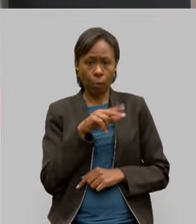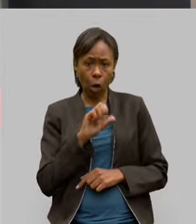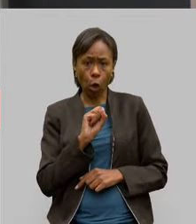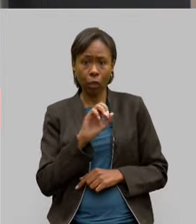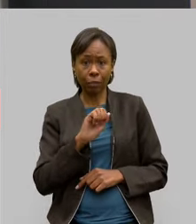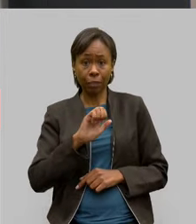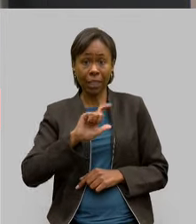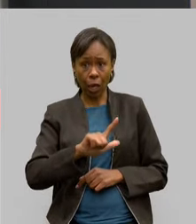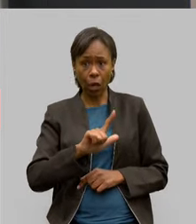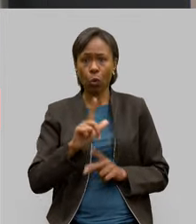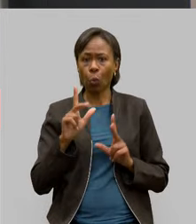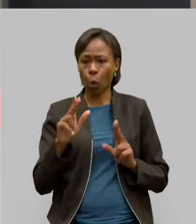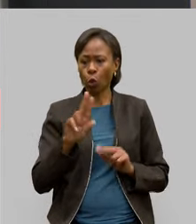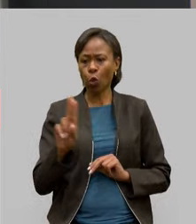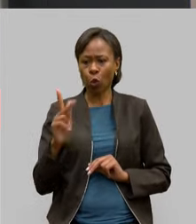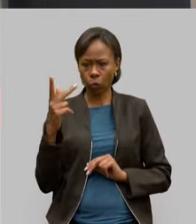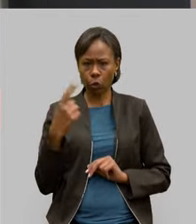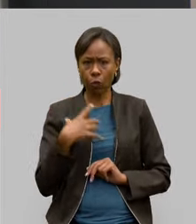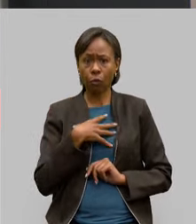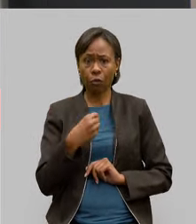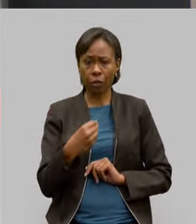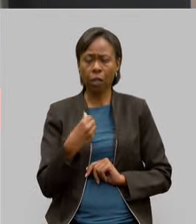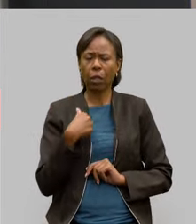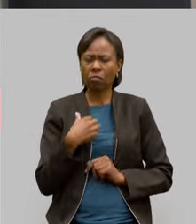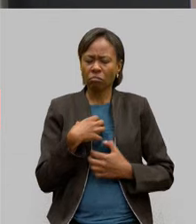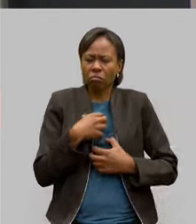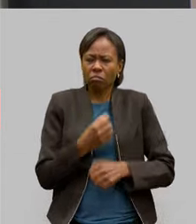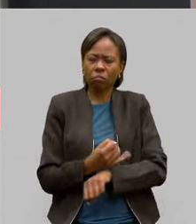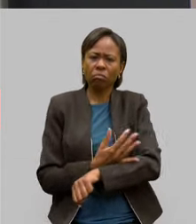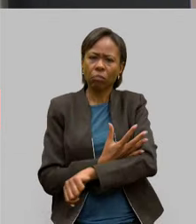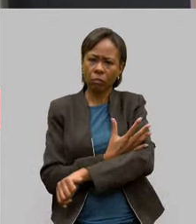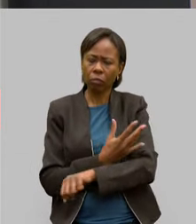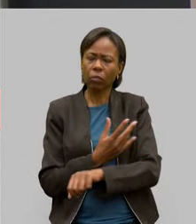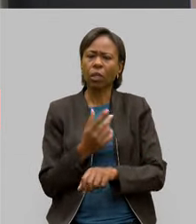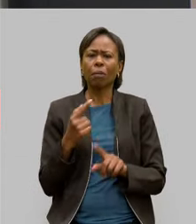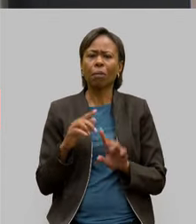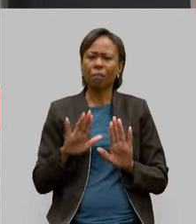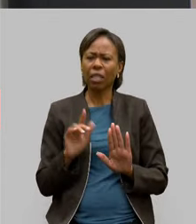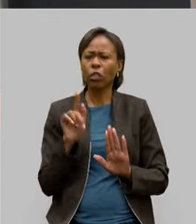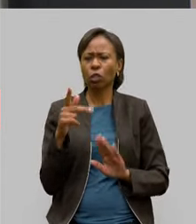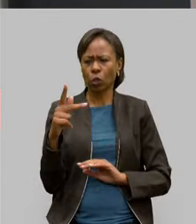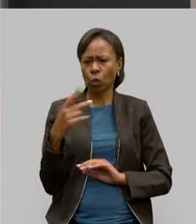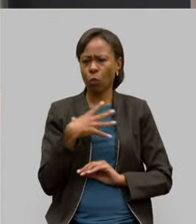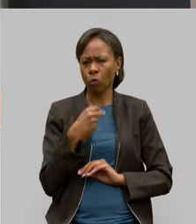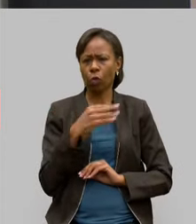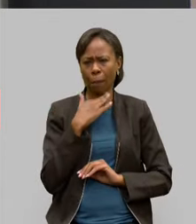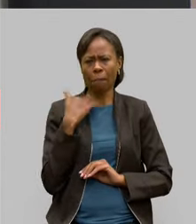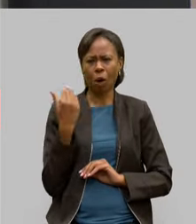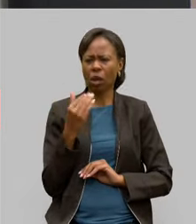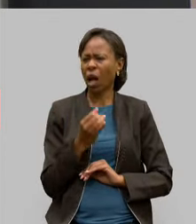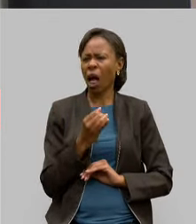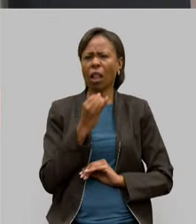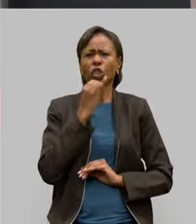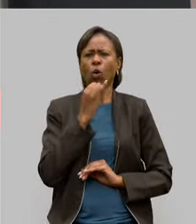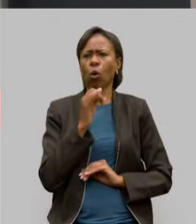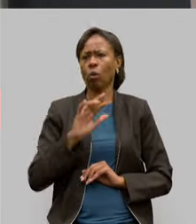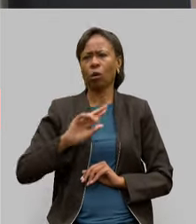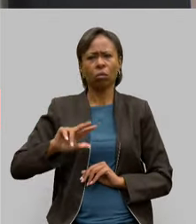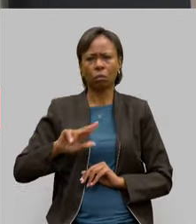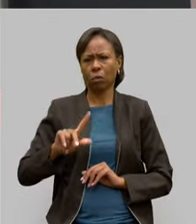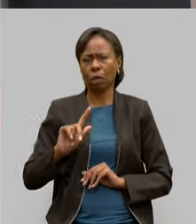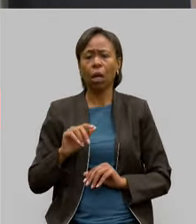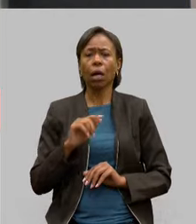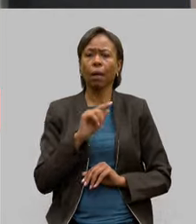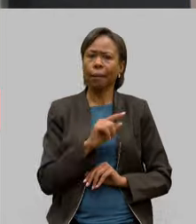filho e ten certeza que não foi em vão não foi em vão e não será né apesar da manobra do